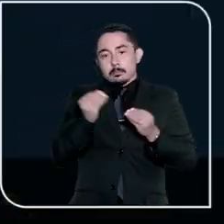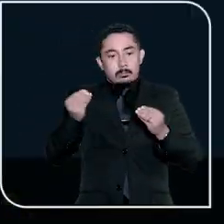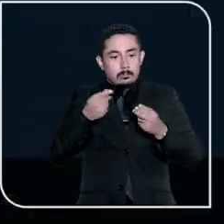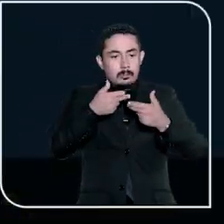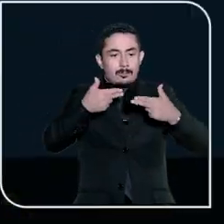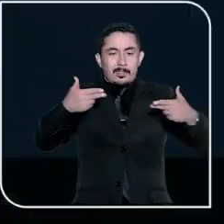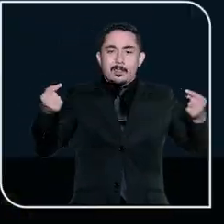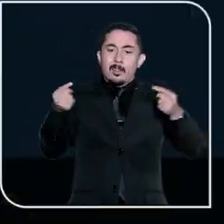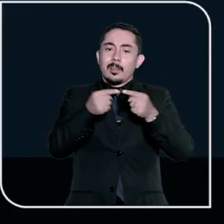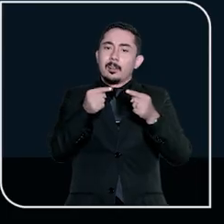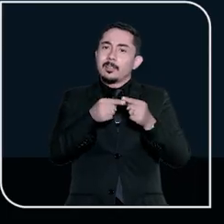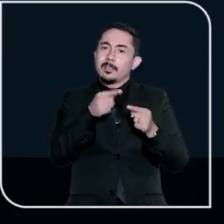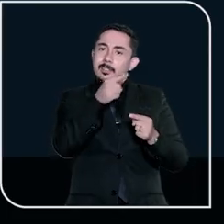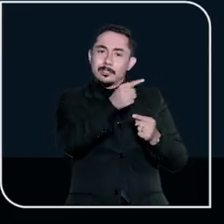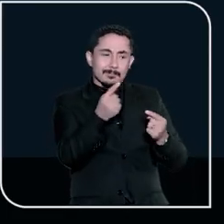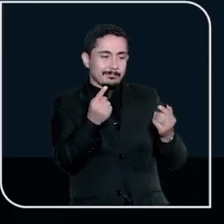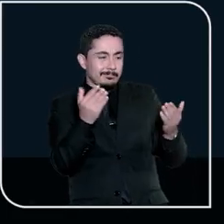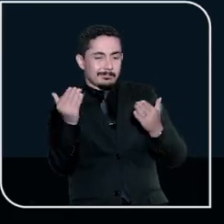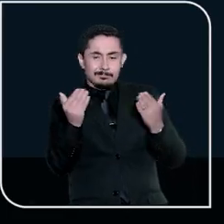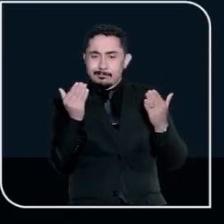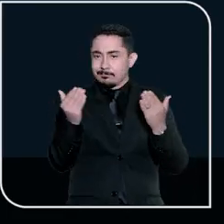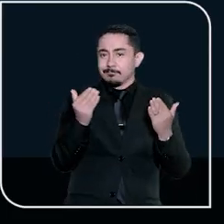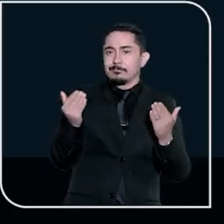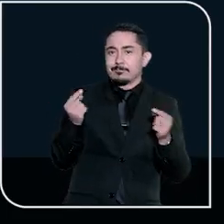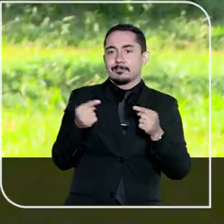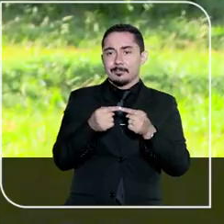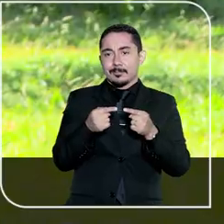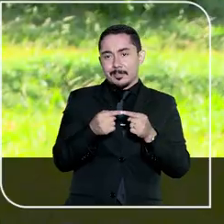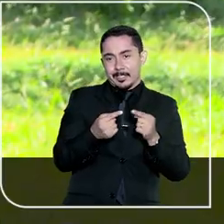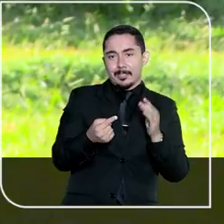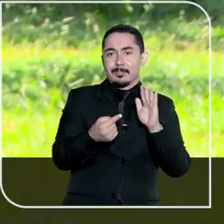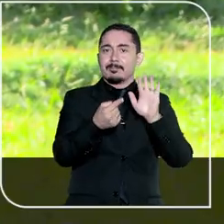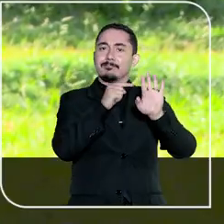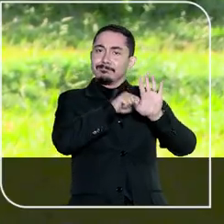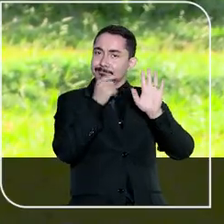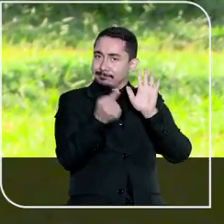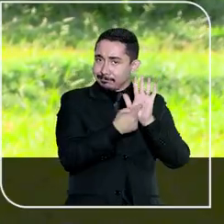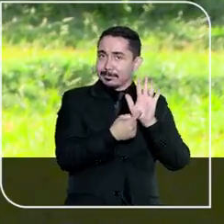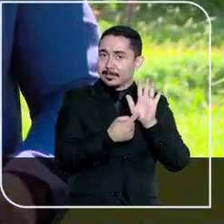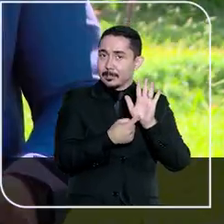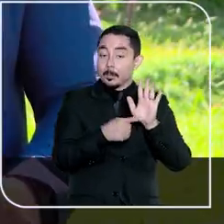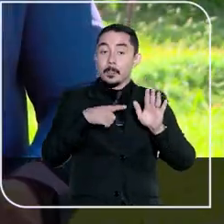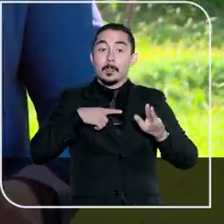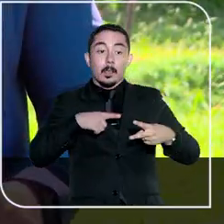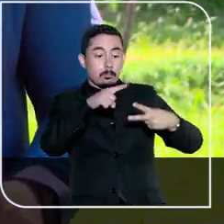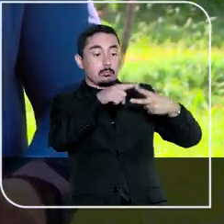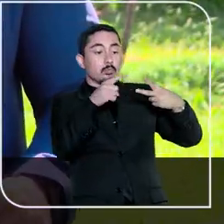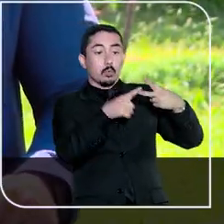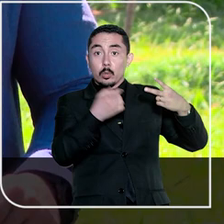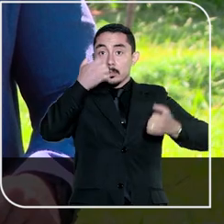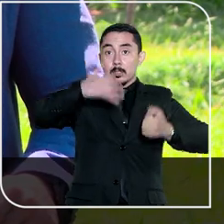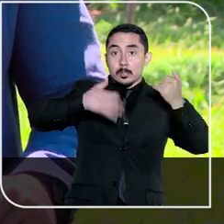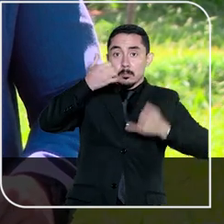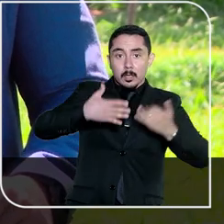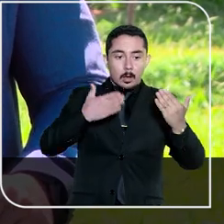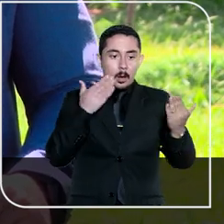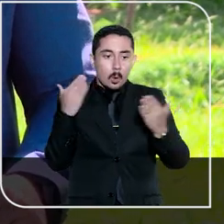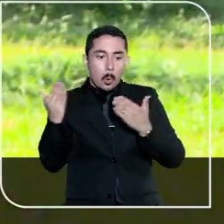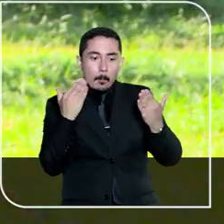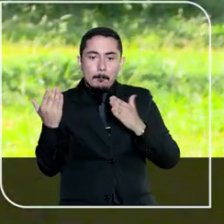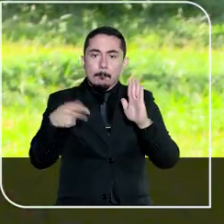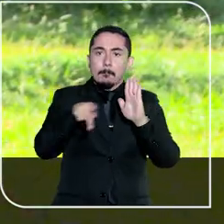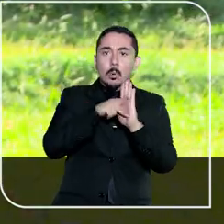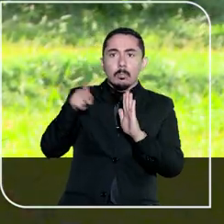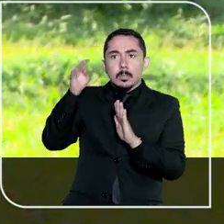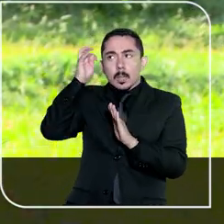analisarmos as ramificações dessa metáfora são dois Episódios com analogias e casos reais que